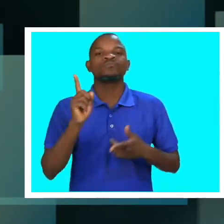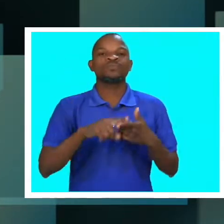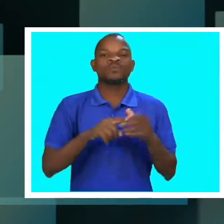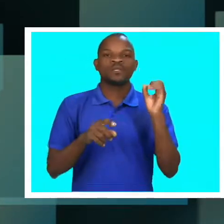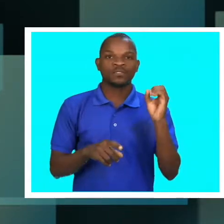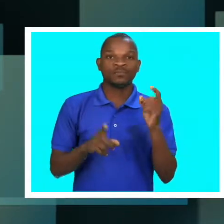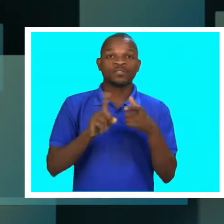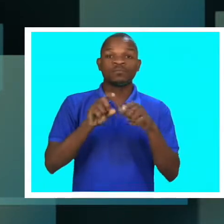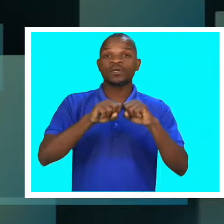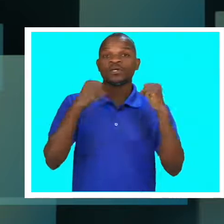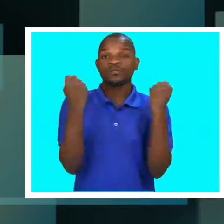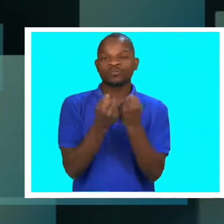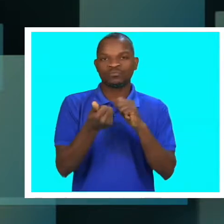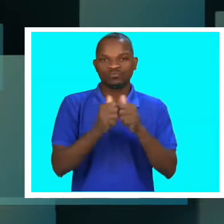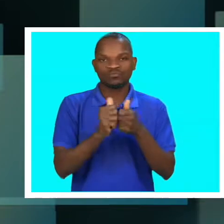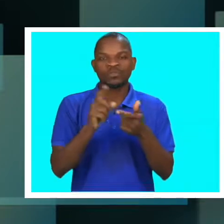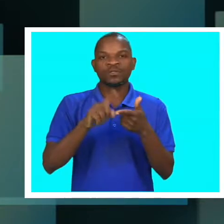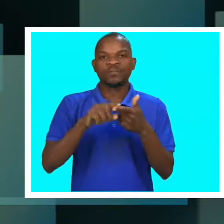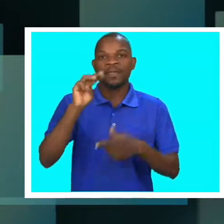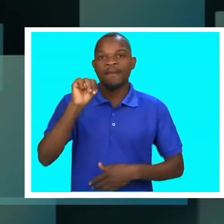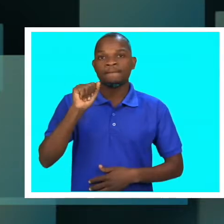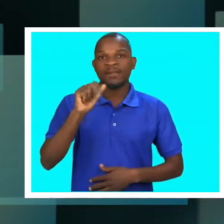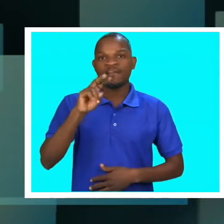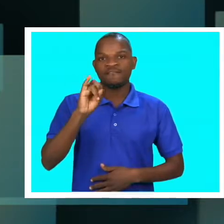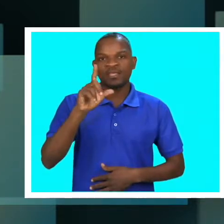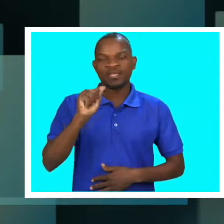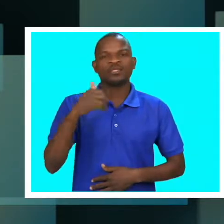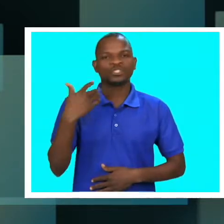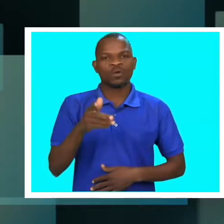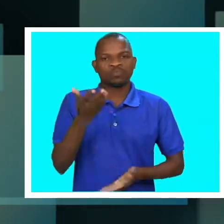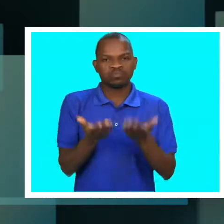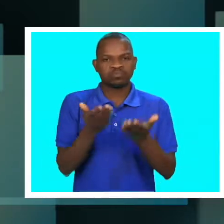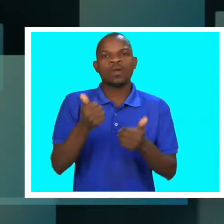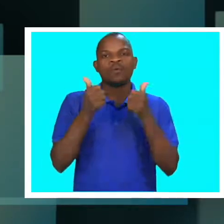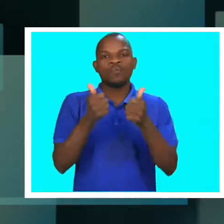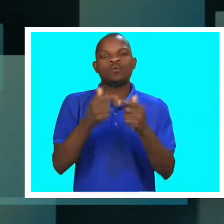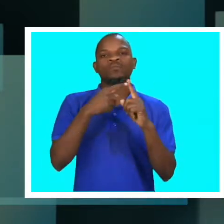de Maputo e uma Vila Boy fizeram um balanço positivo do certame.